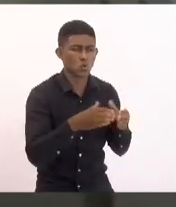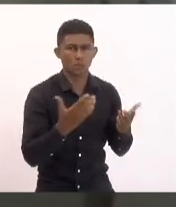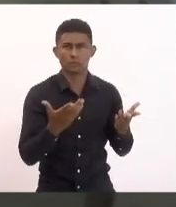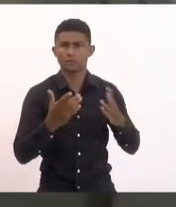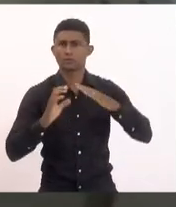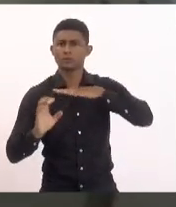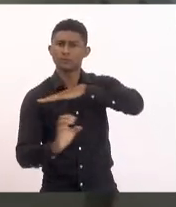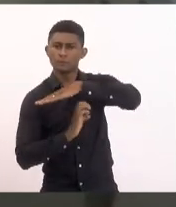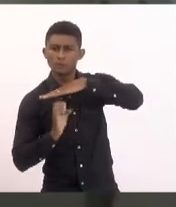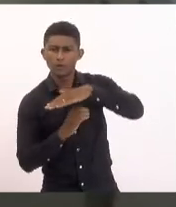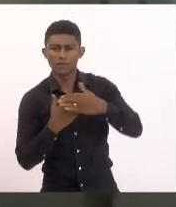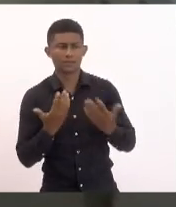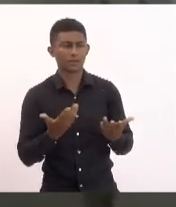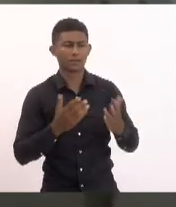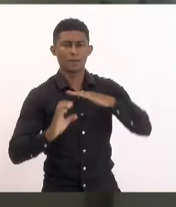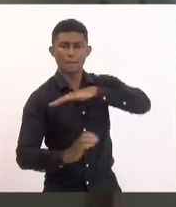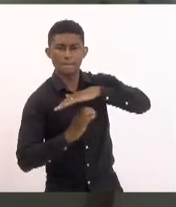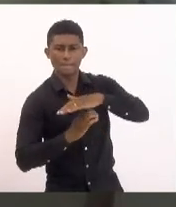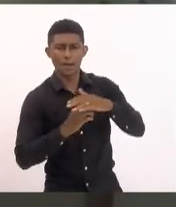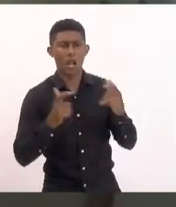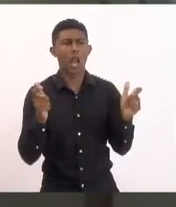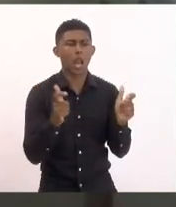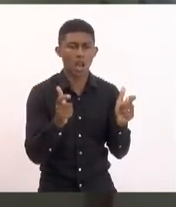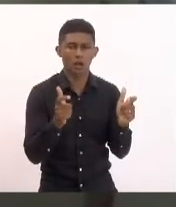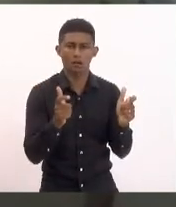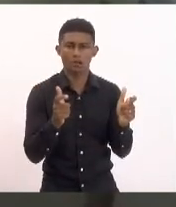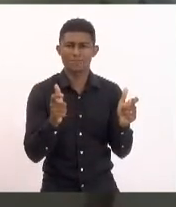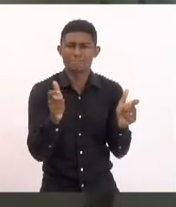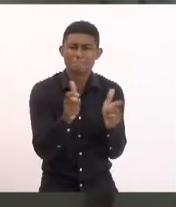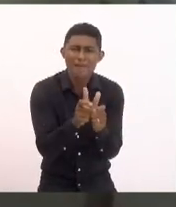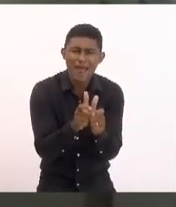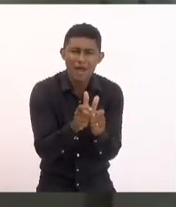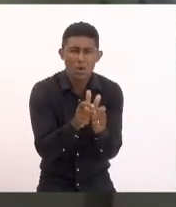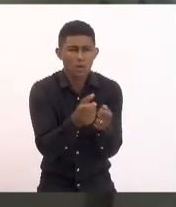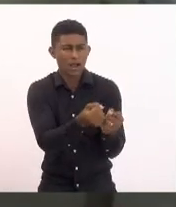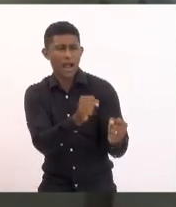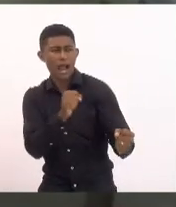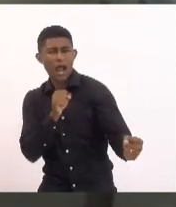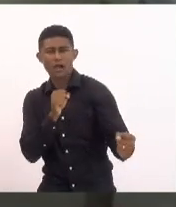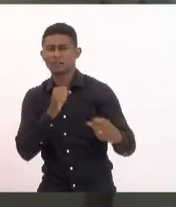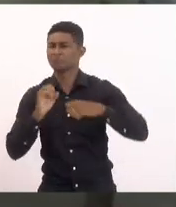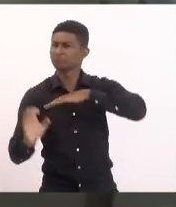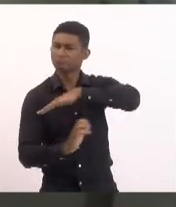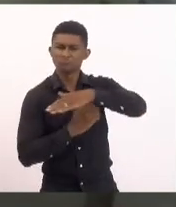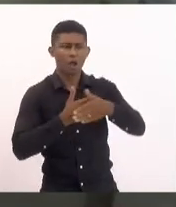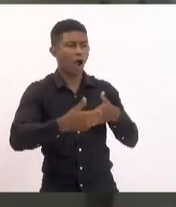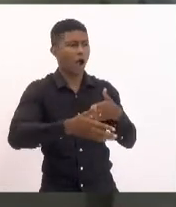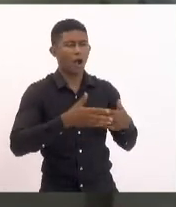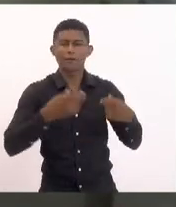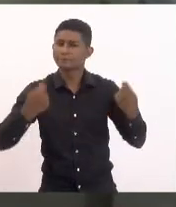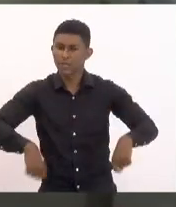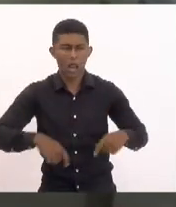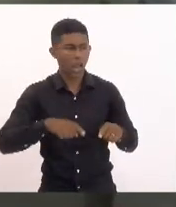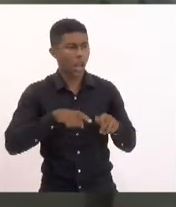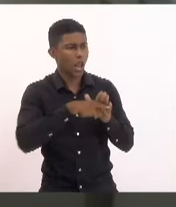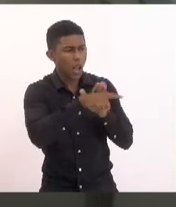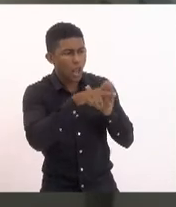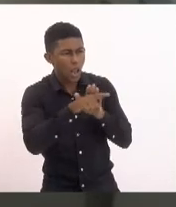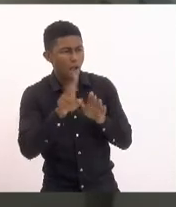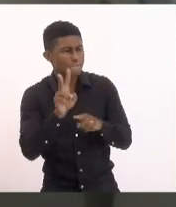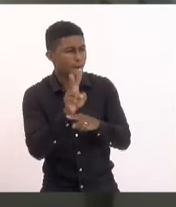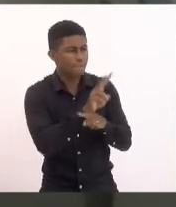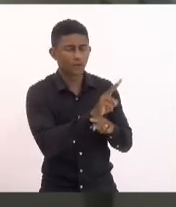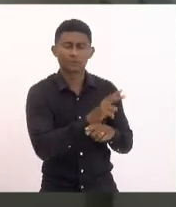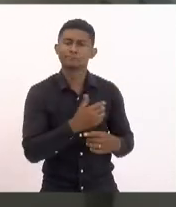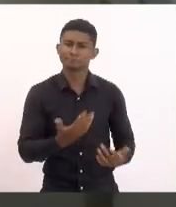seja empresa de médio porte, seja empresa de grande porte, porque, deputada Tia Ju,